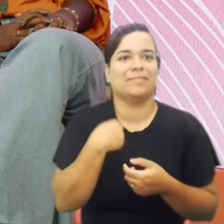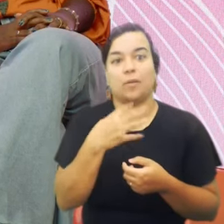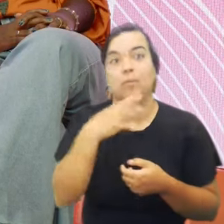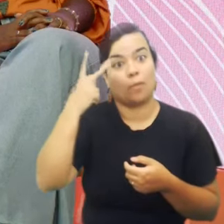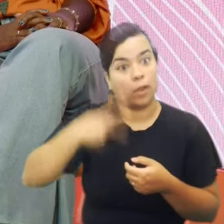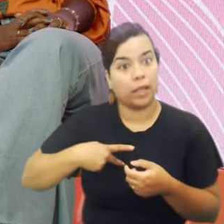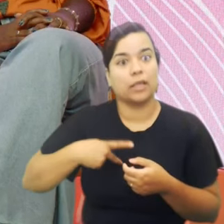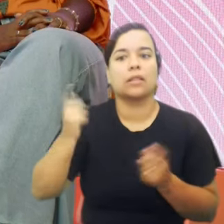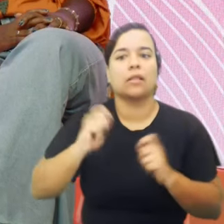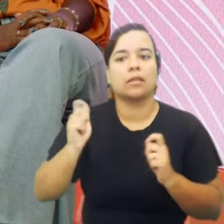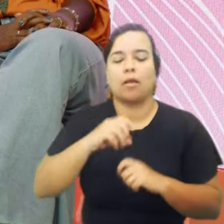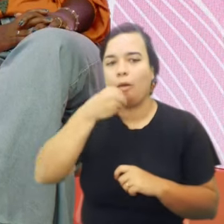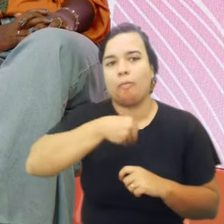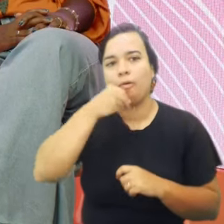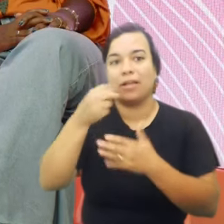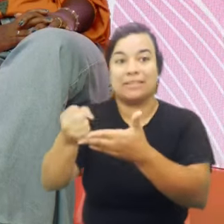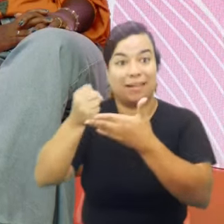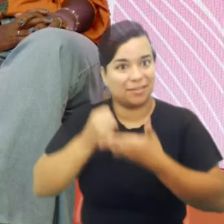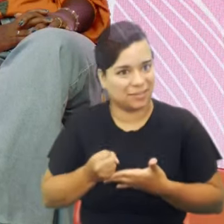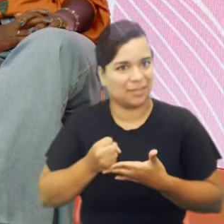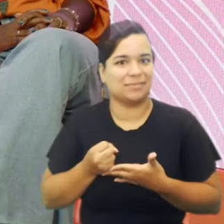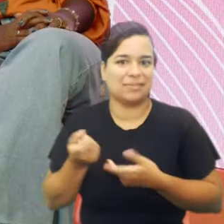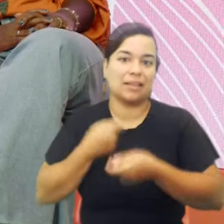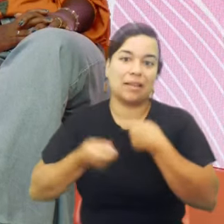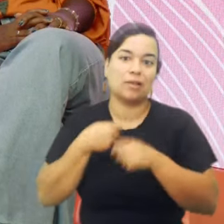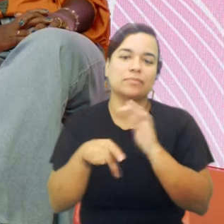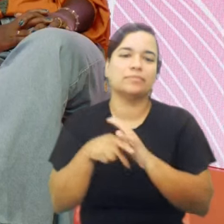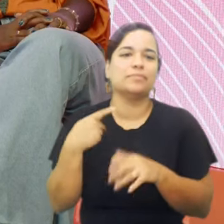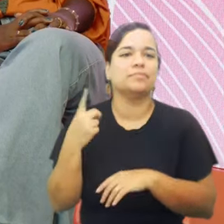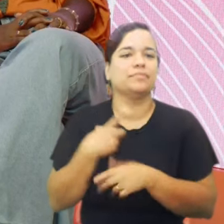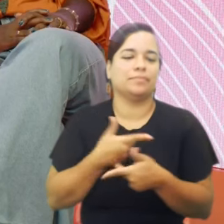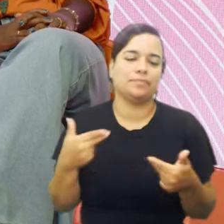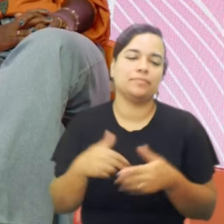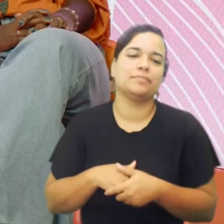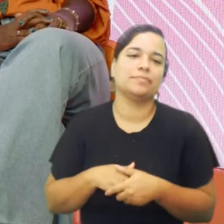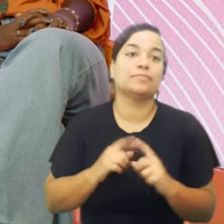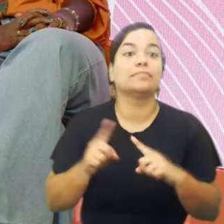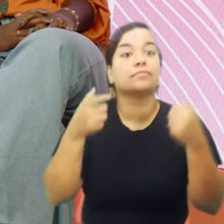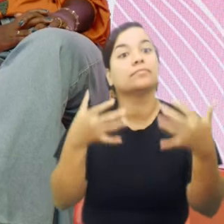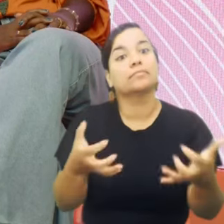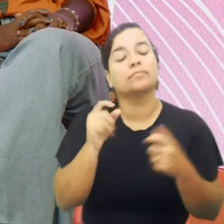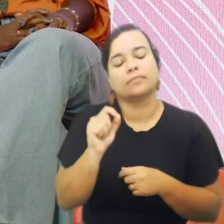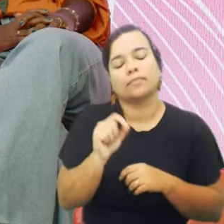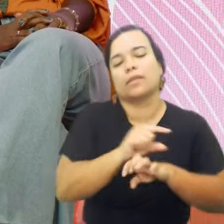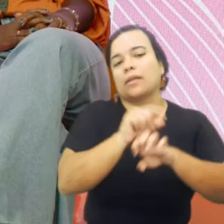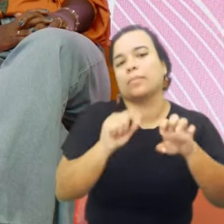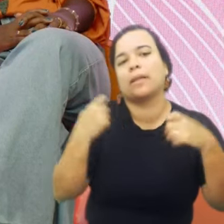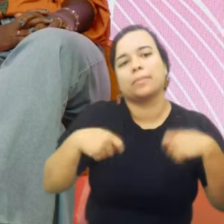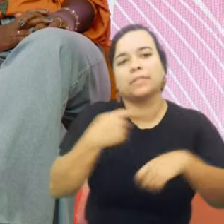eu tenho chance de trazer o que falta no meu negócio nas outras pessoas. Perfeito. Mas eu queria dizer que empreender precisa